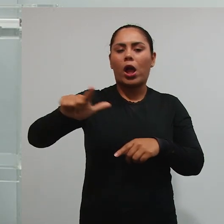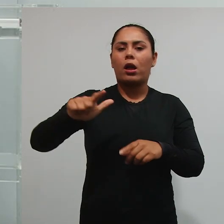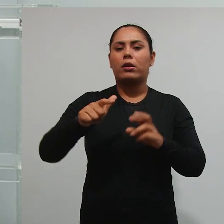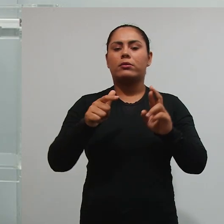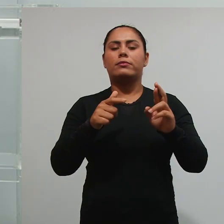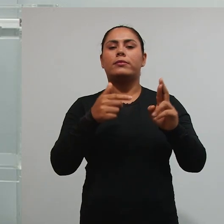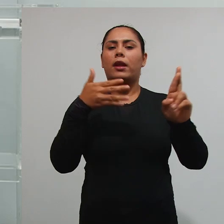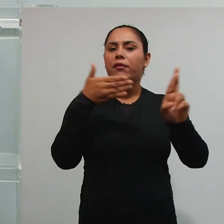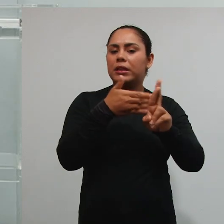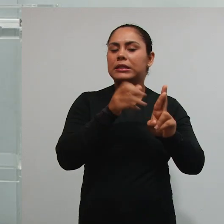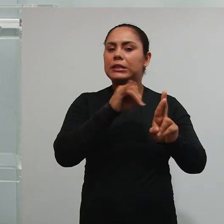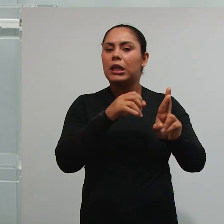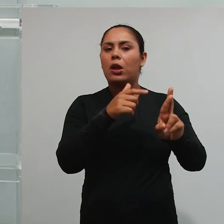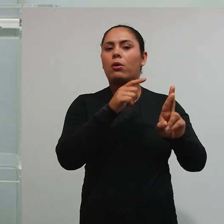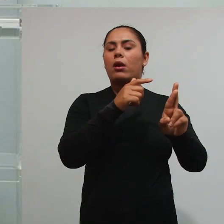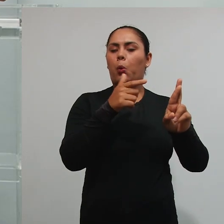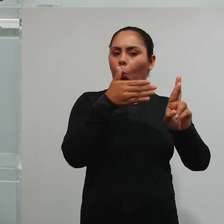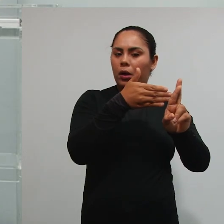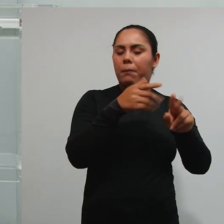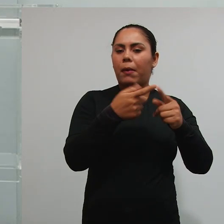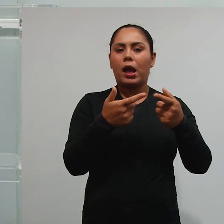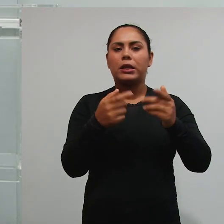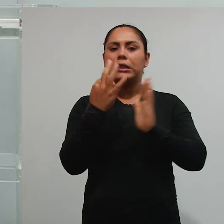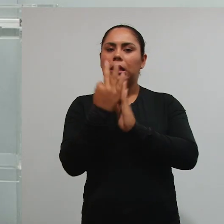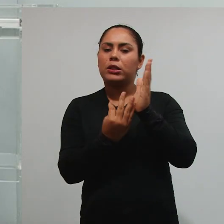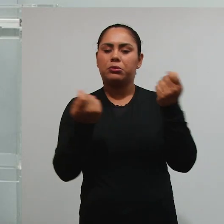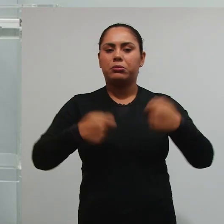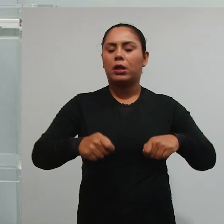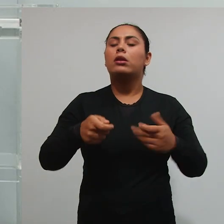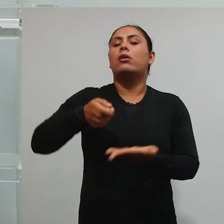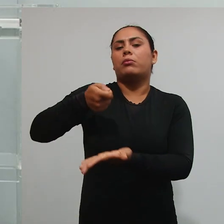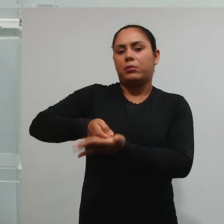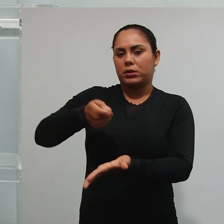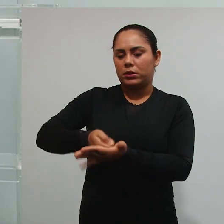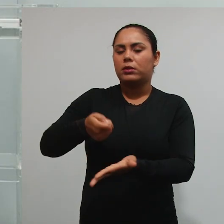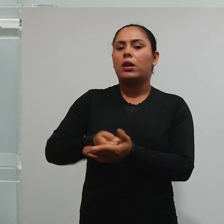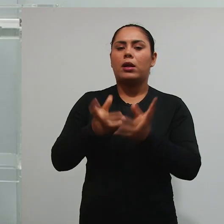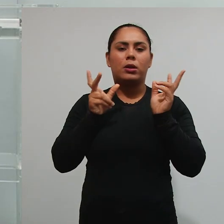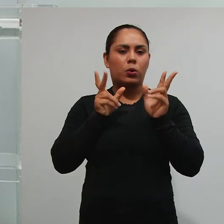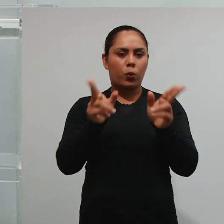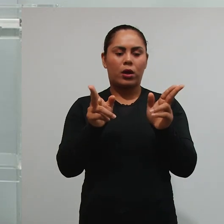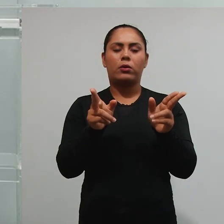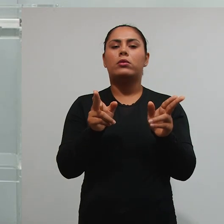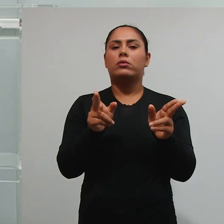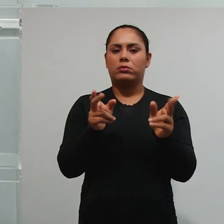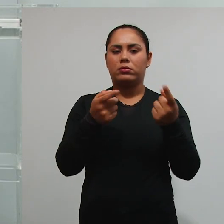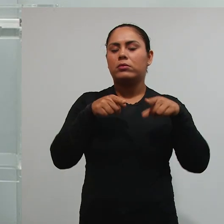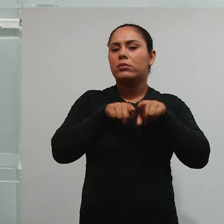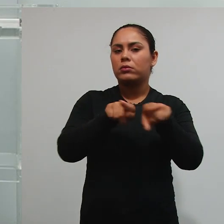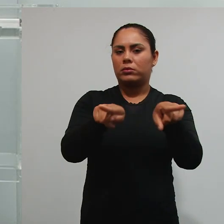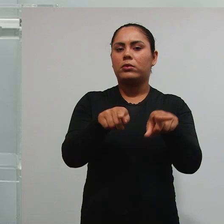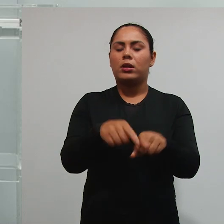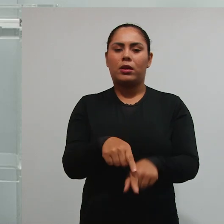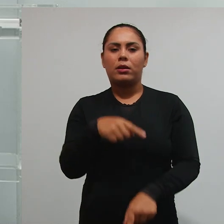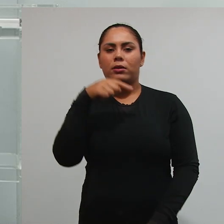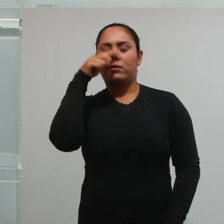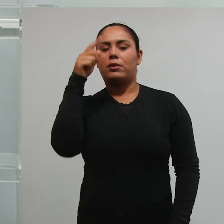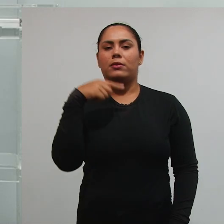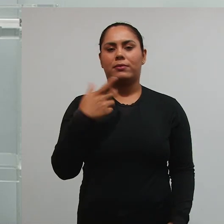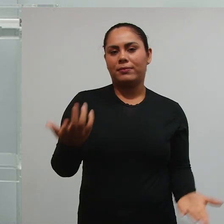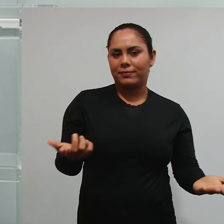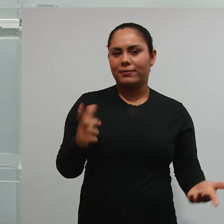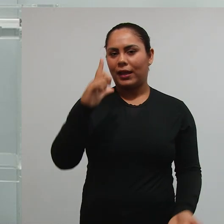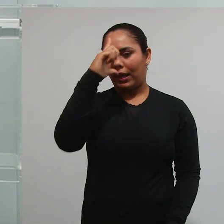pode haver referência se ele não está lá no texto. Então, essa é uma obrigação, a condição sine qua non, que eu sou chique, eu falo em